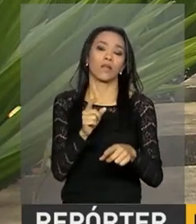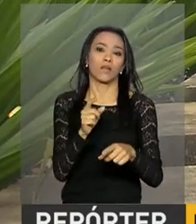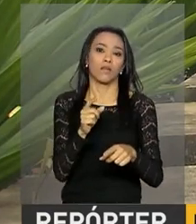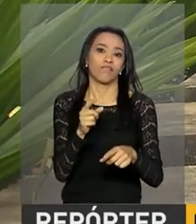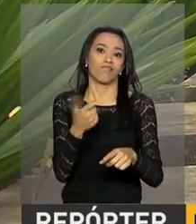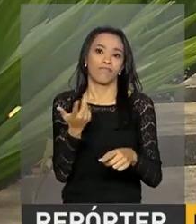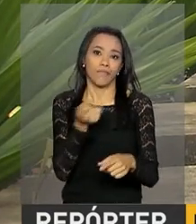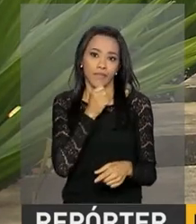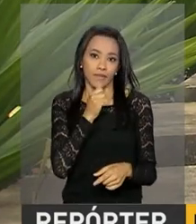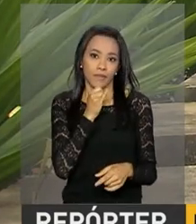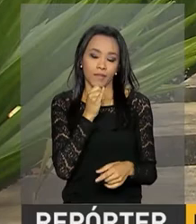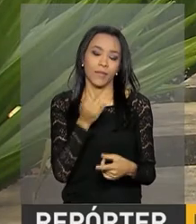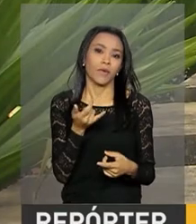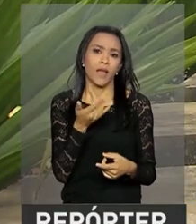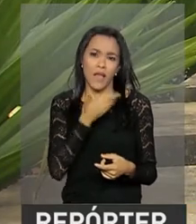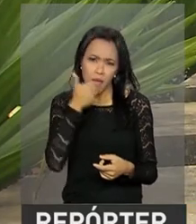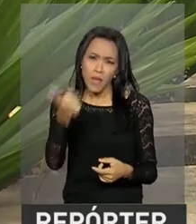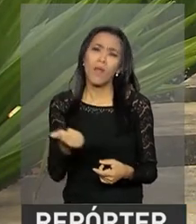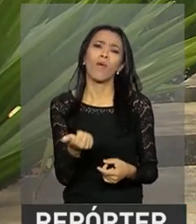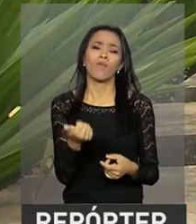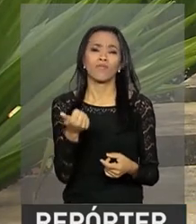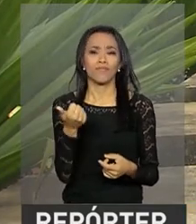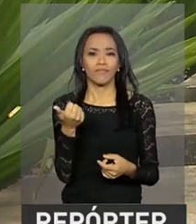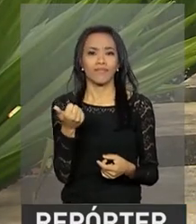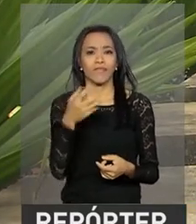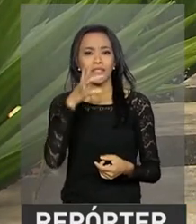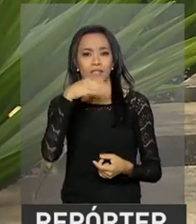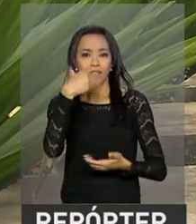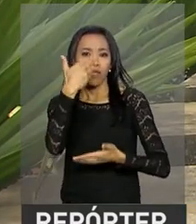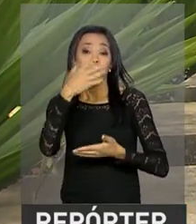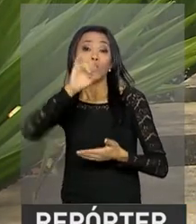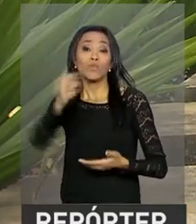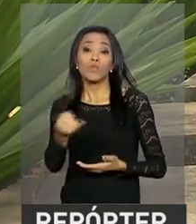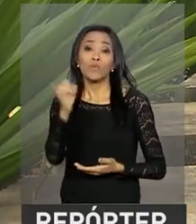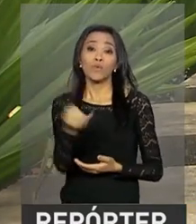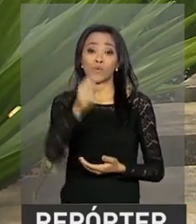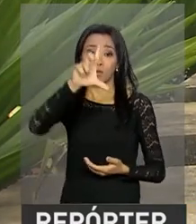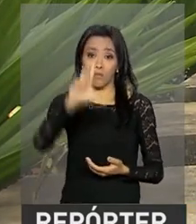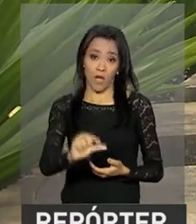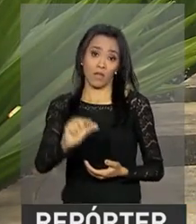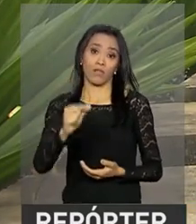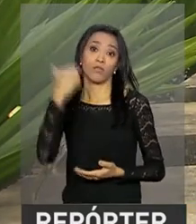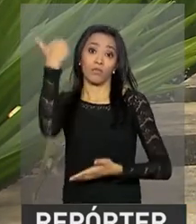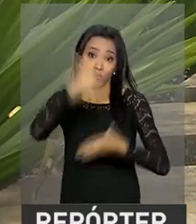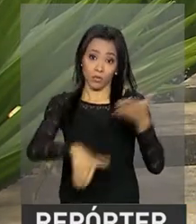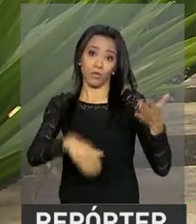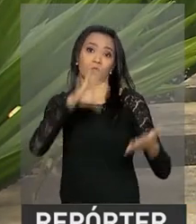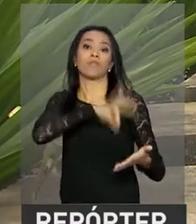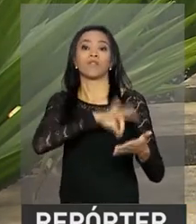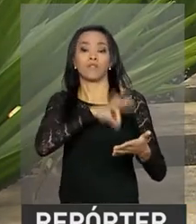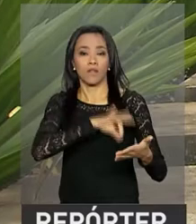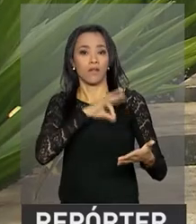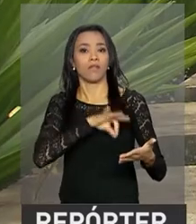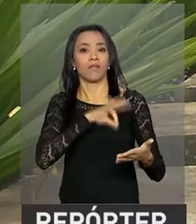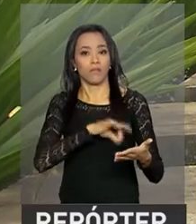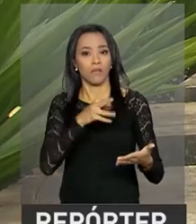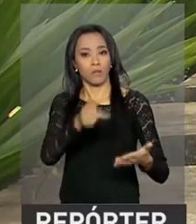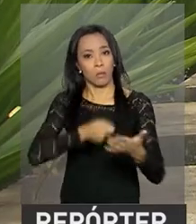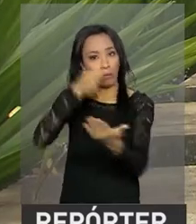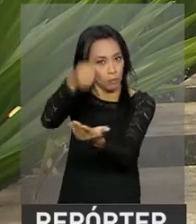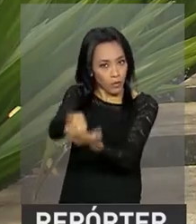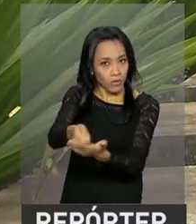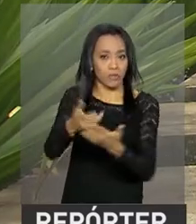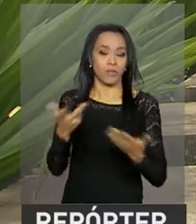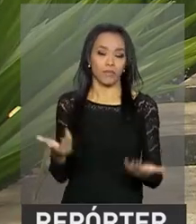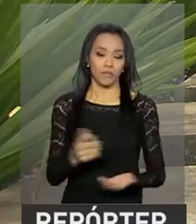trabalha, essa seria a melhor solução. É o juro mais baixo, né, entre as modalidades que estão normalmente disponíveis no